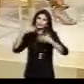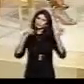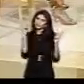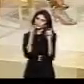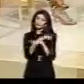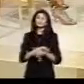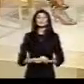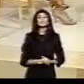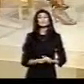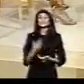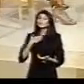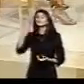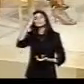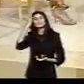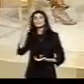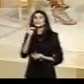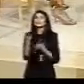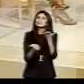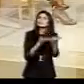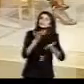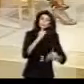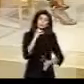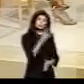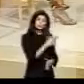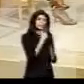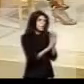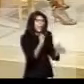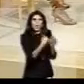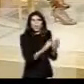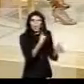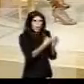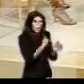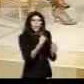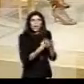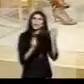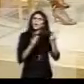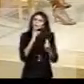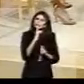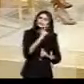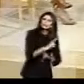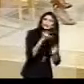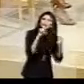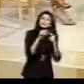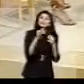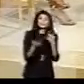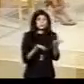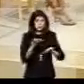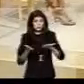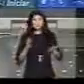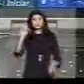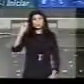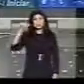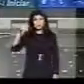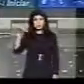Que falou, que é isso. mais complexa. Olha, a gente quer saber também do tratamento, mas vamos responder como tem muita pergunta dos telespectadores e vamos deixar um tempinho para falar do tratamento,